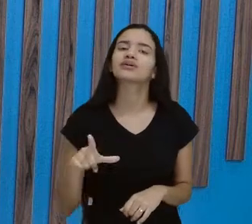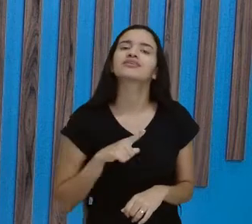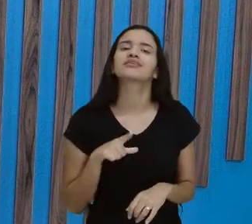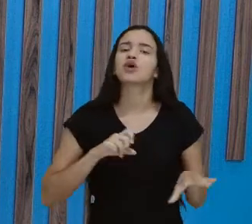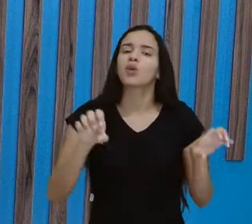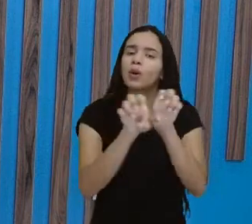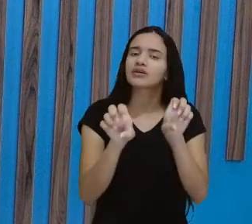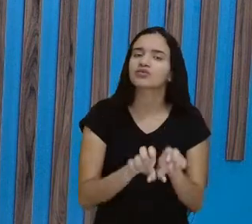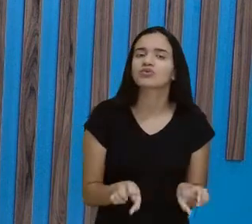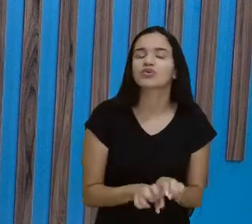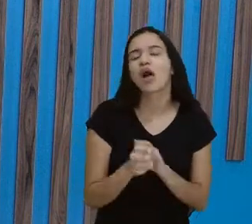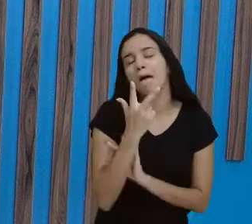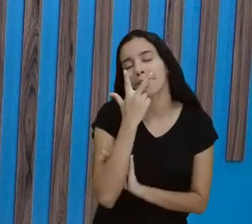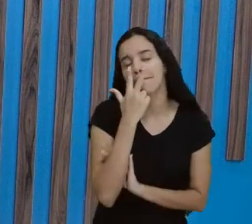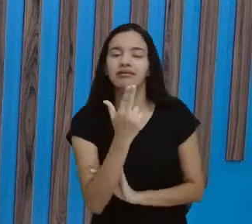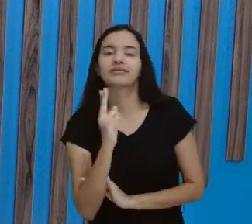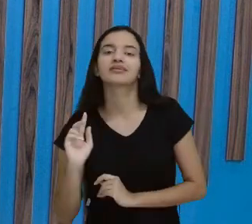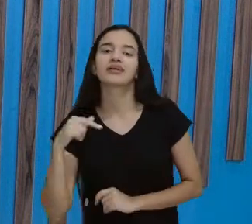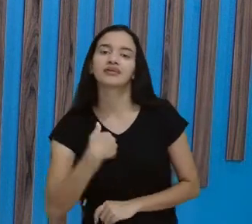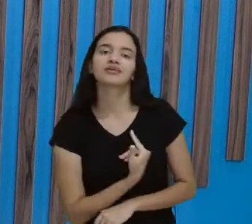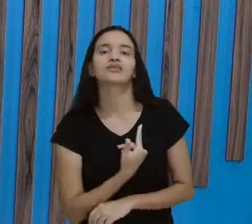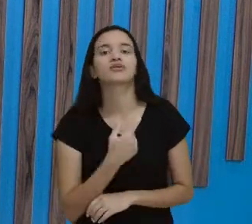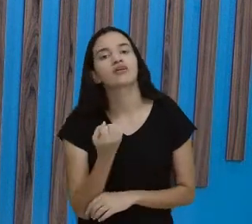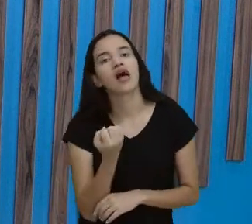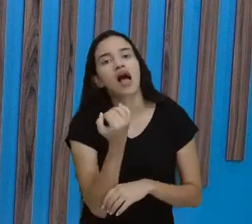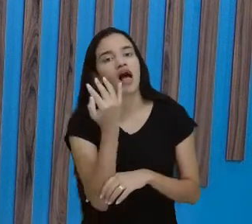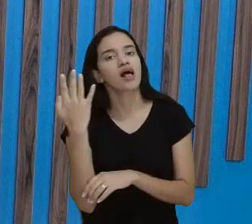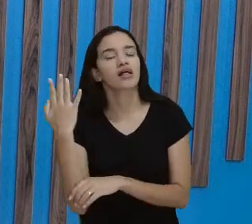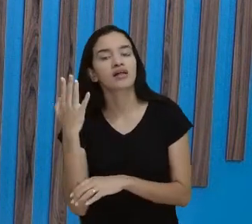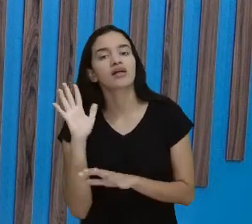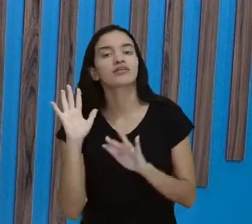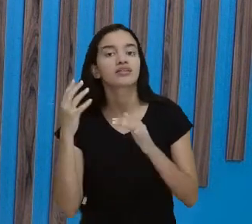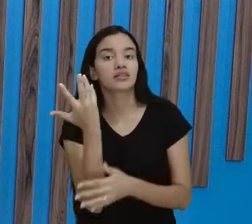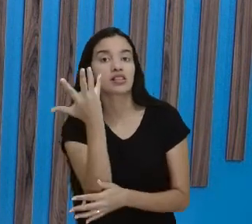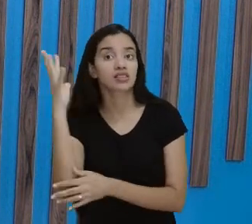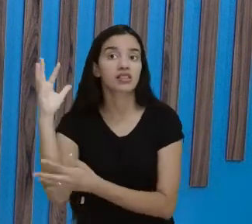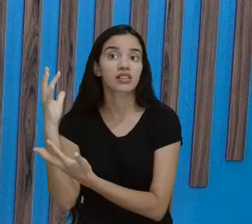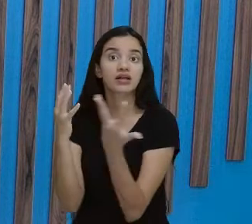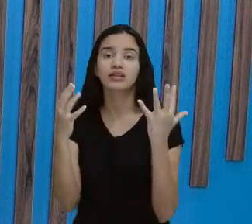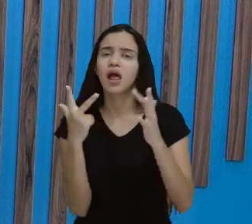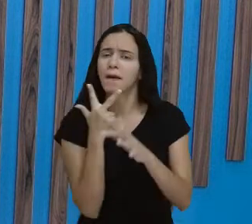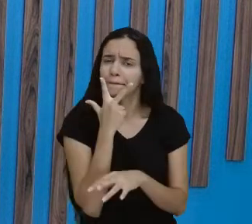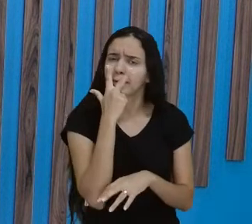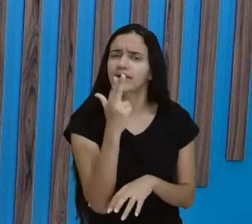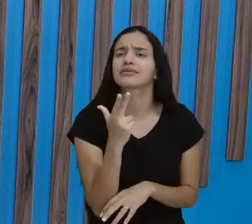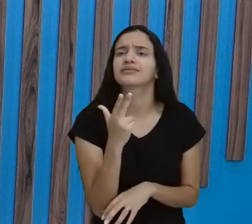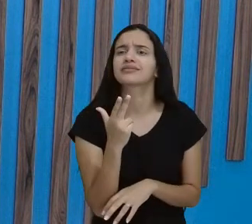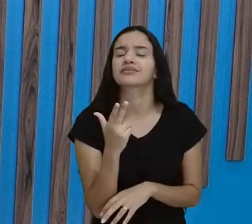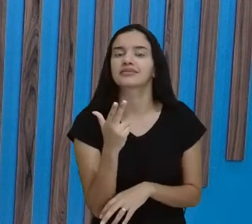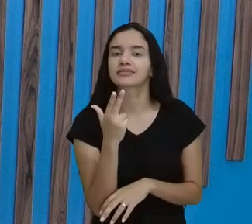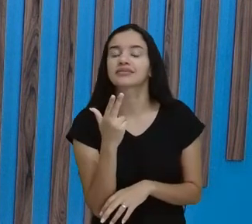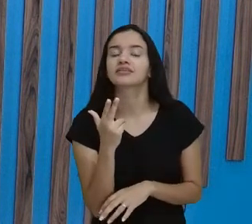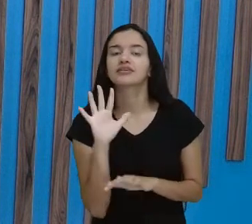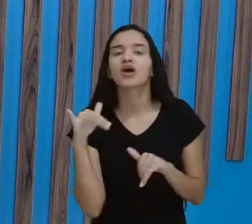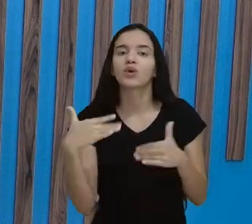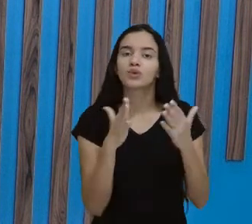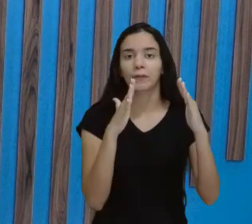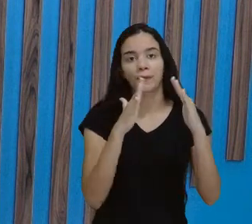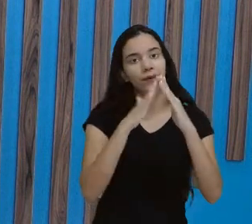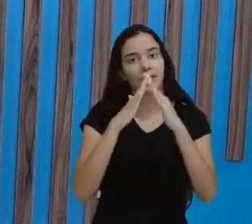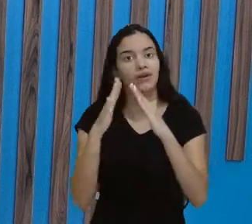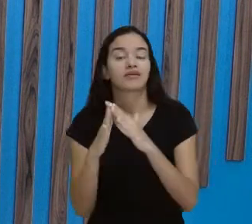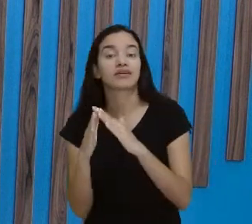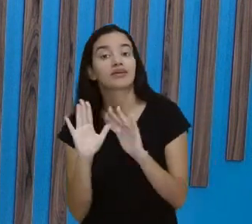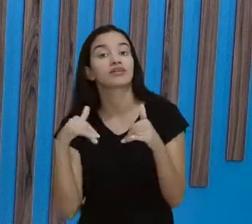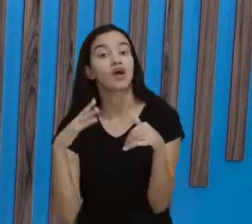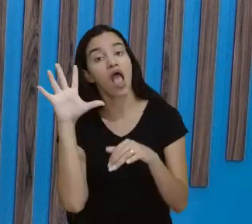muito parecida. A nossa natureza era parecida lá com a Holanda, que era o lugar de onde ele veio, né? Onde ele morava.